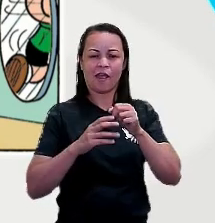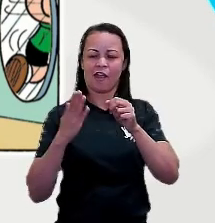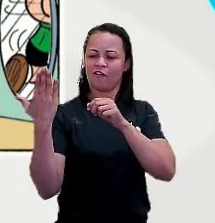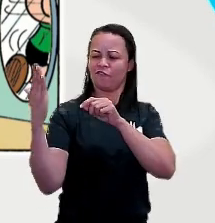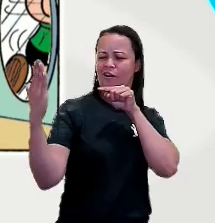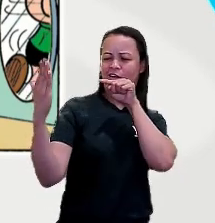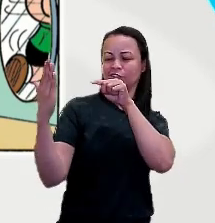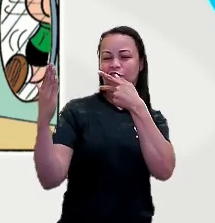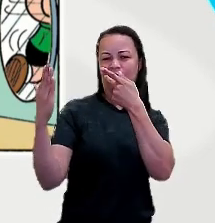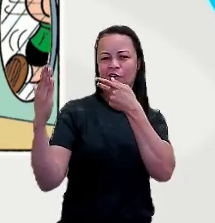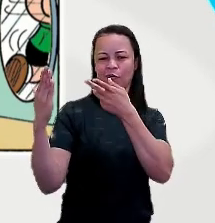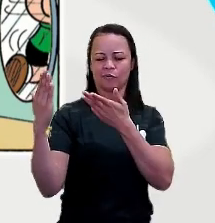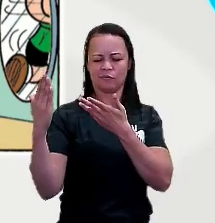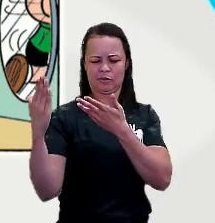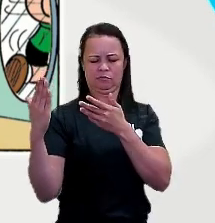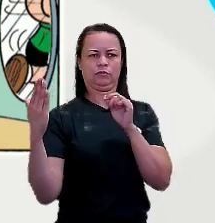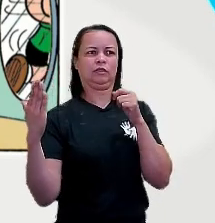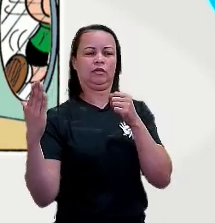ele ficou